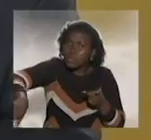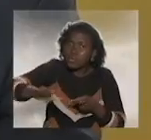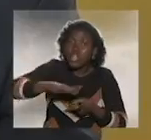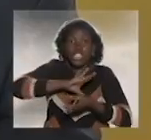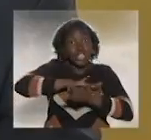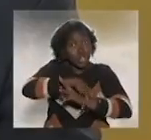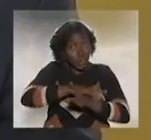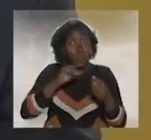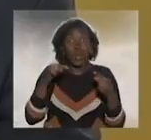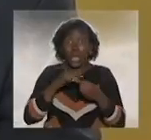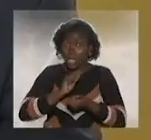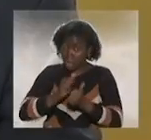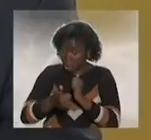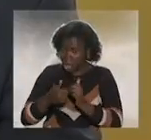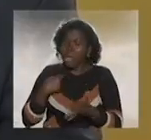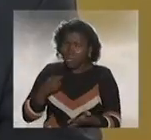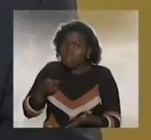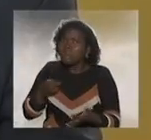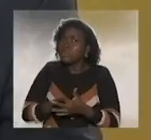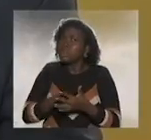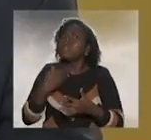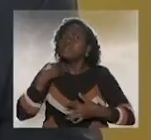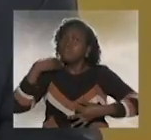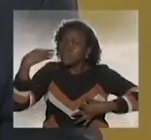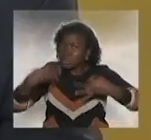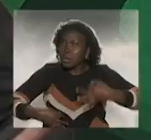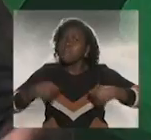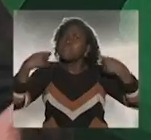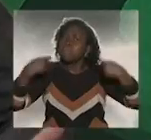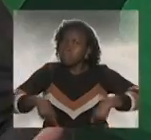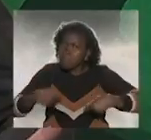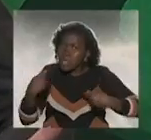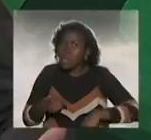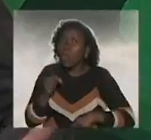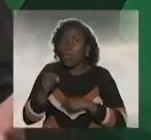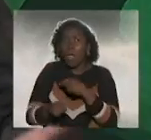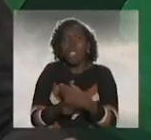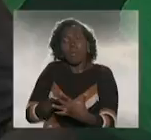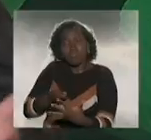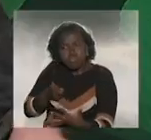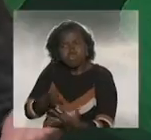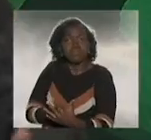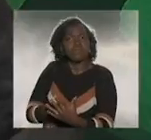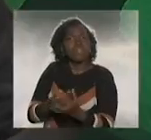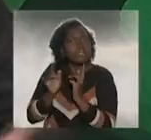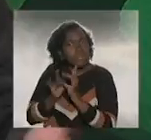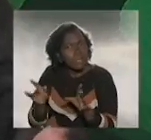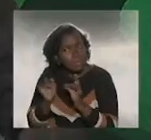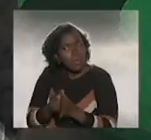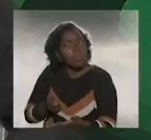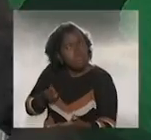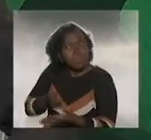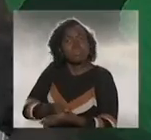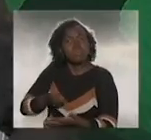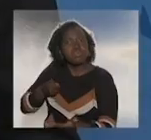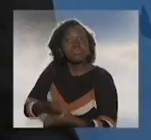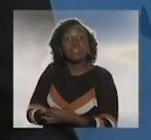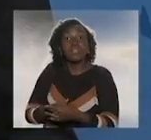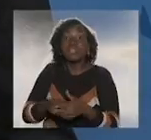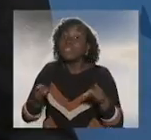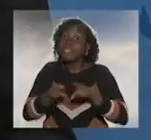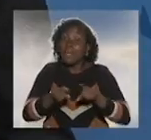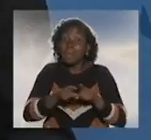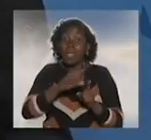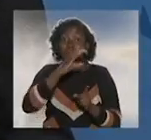segurança pública, eu até insisto que o legislativo cada vez mais leve a democracia que todos vão ganhar. E até